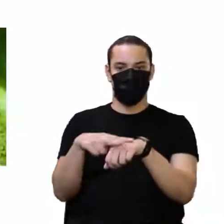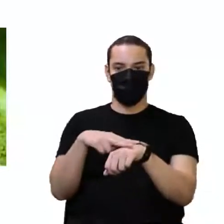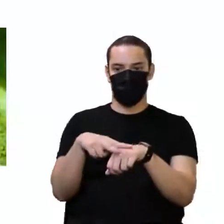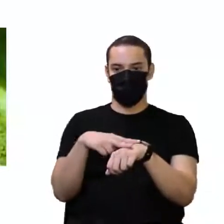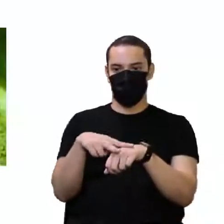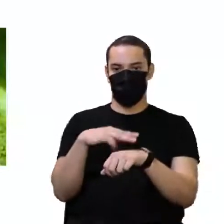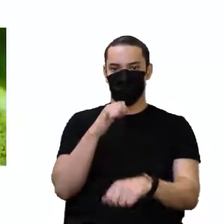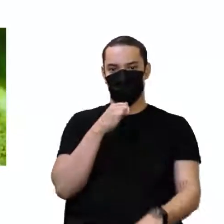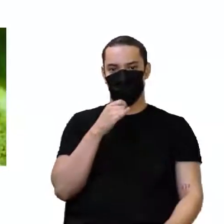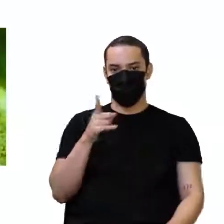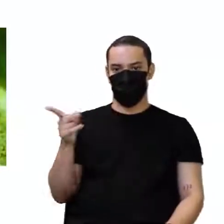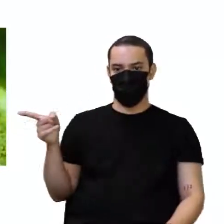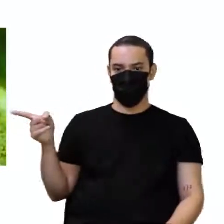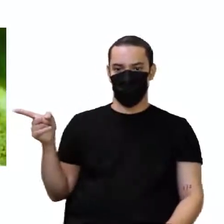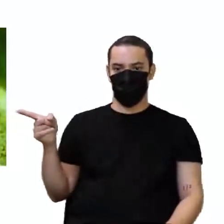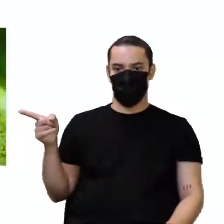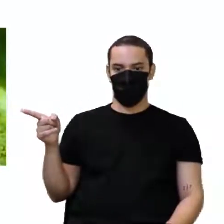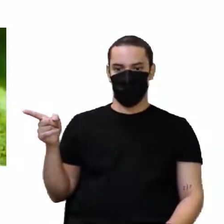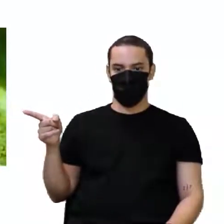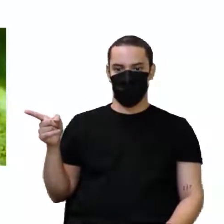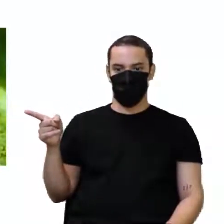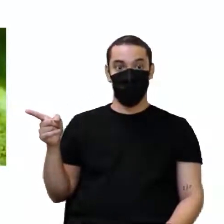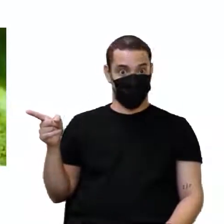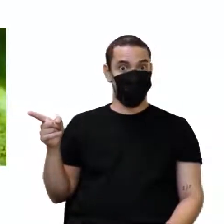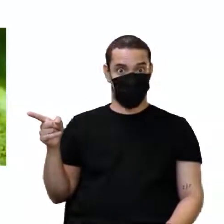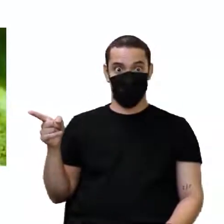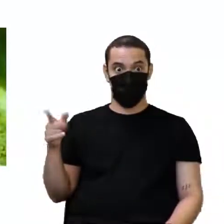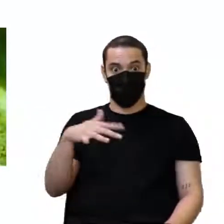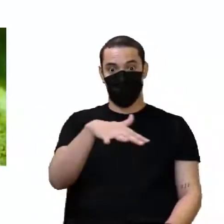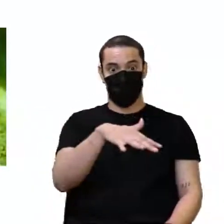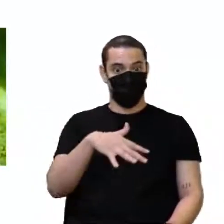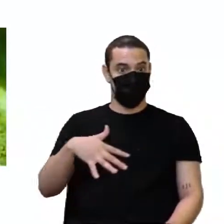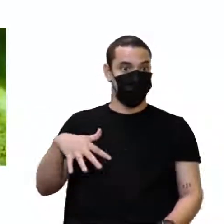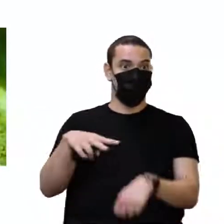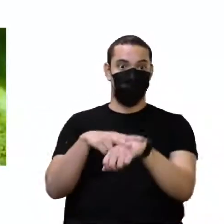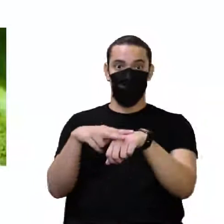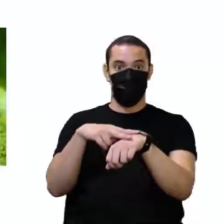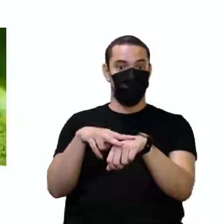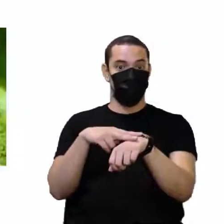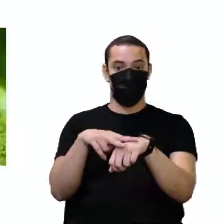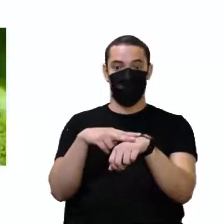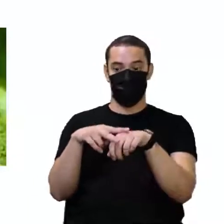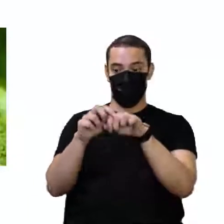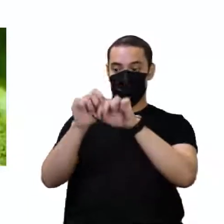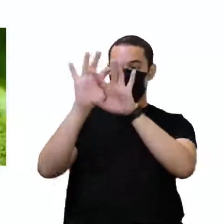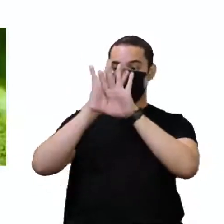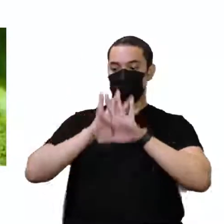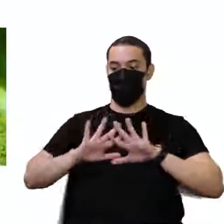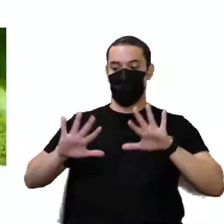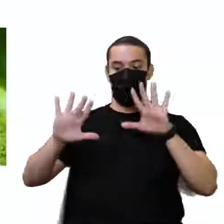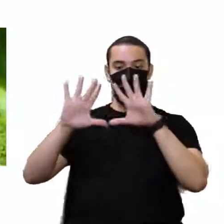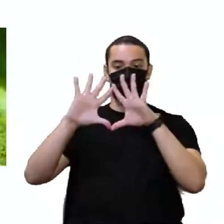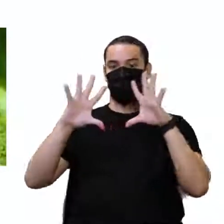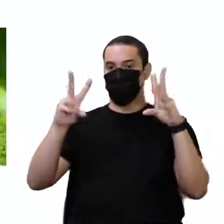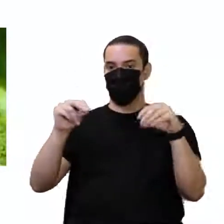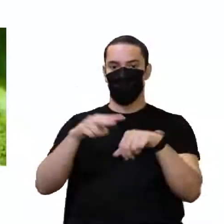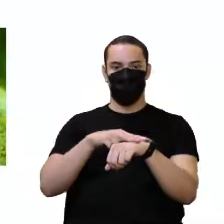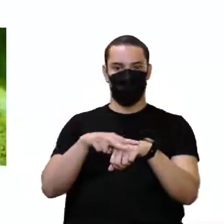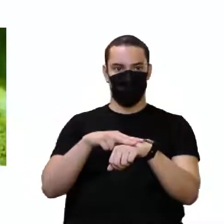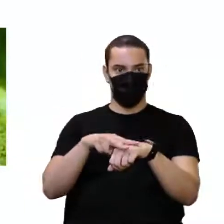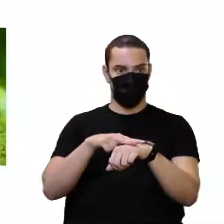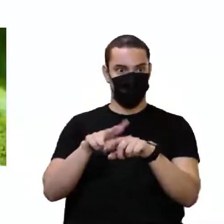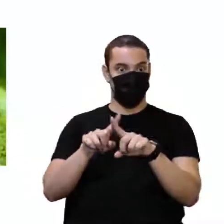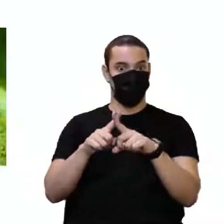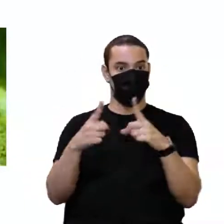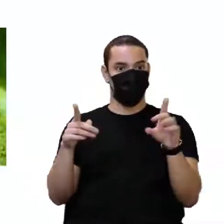tem, tá? Um camaleãozinho verdinho que está num ambientezinho também de fundo com a mesma coloração. Mas a gente